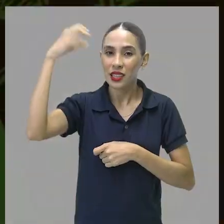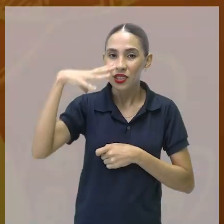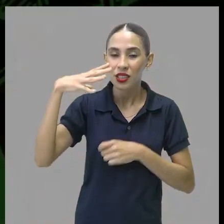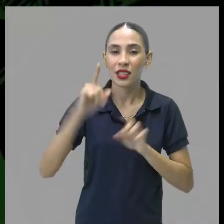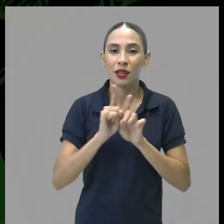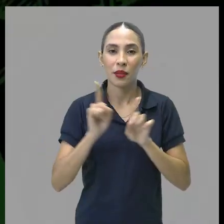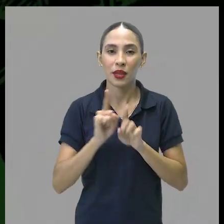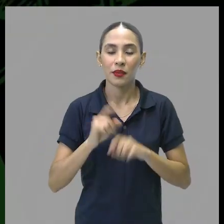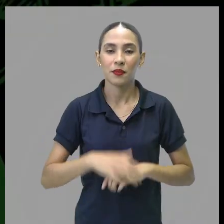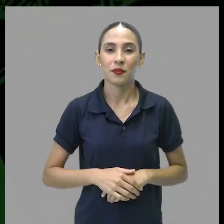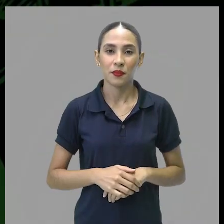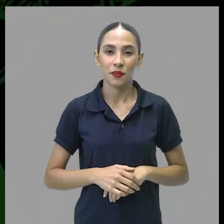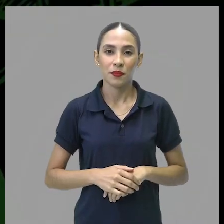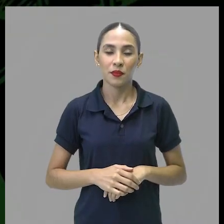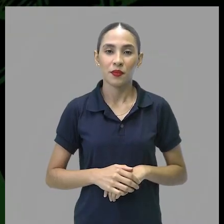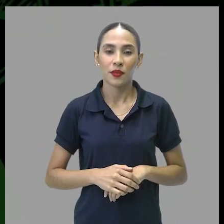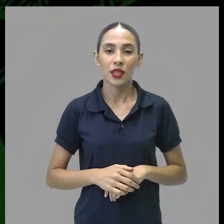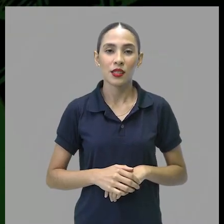energia.